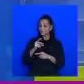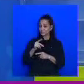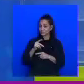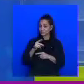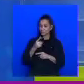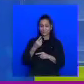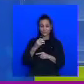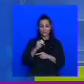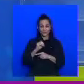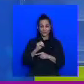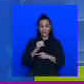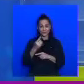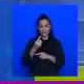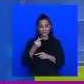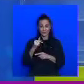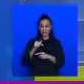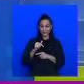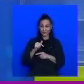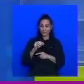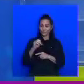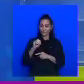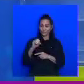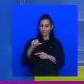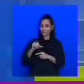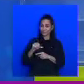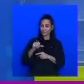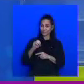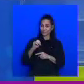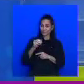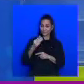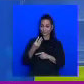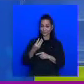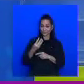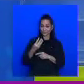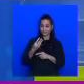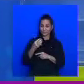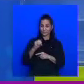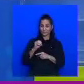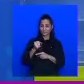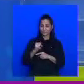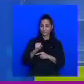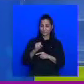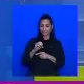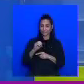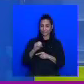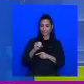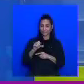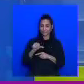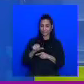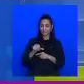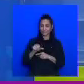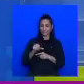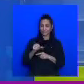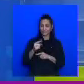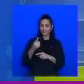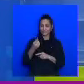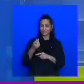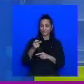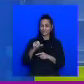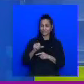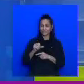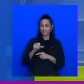12, 10, 17, 09, 03, 08,